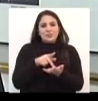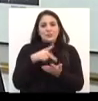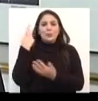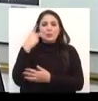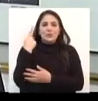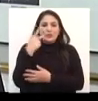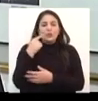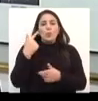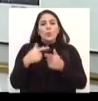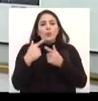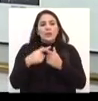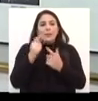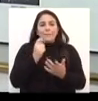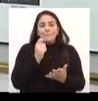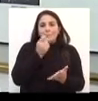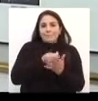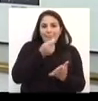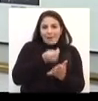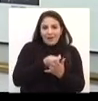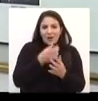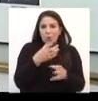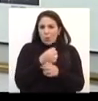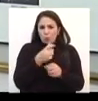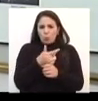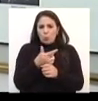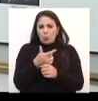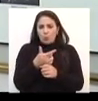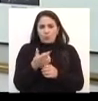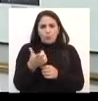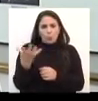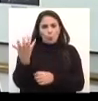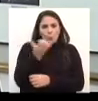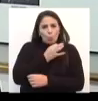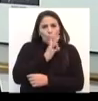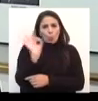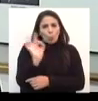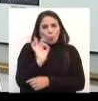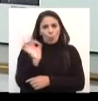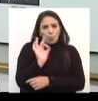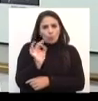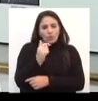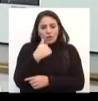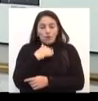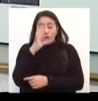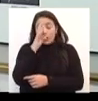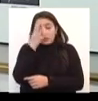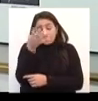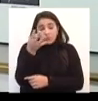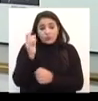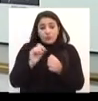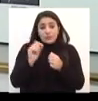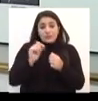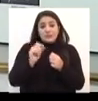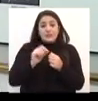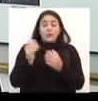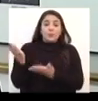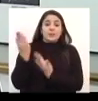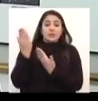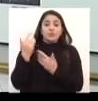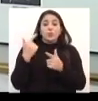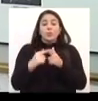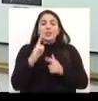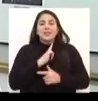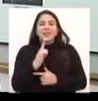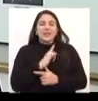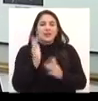dizer, porque eles pagam a conta e não tem nada de retorno. E eu resolvi homenageá-los porque eles